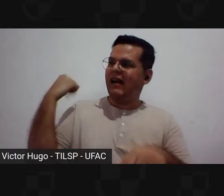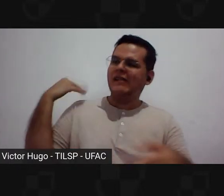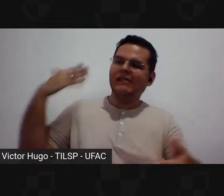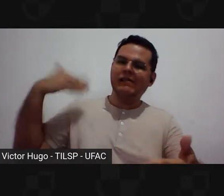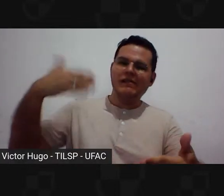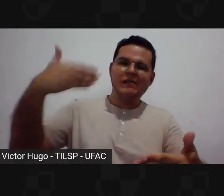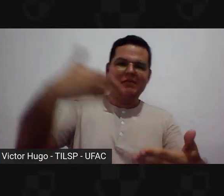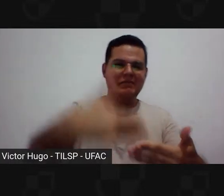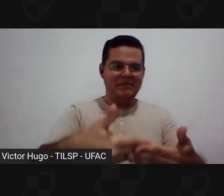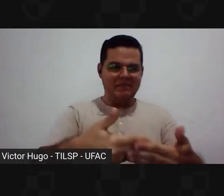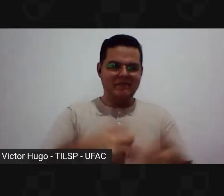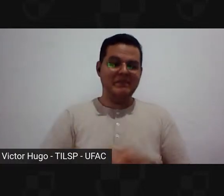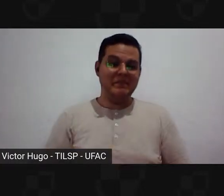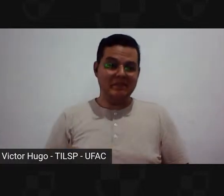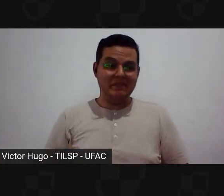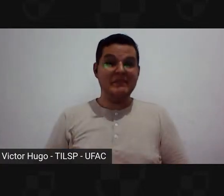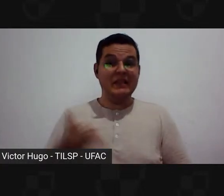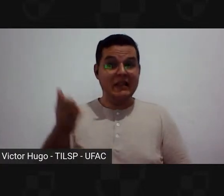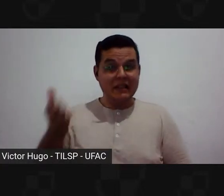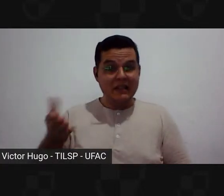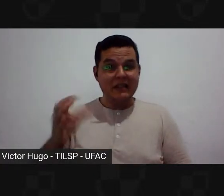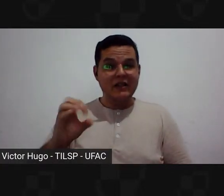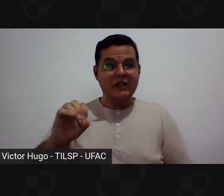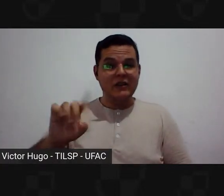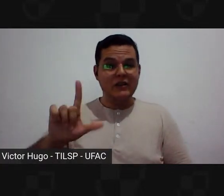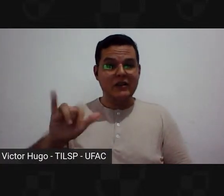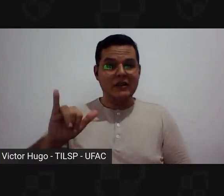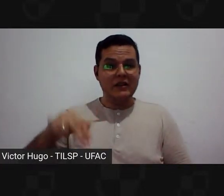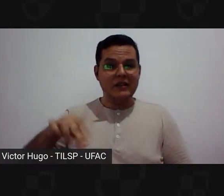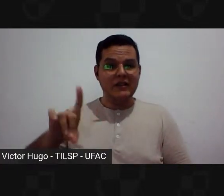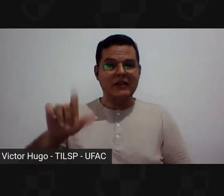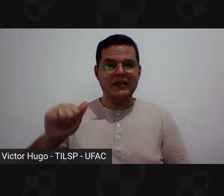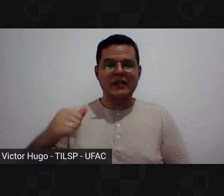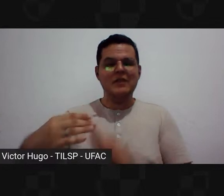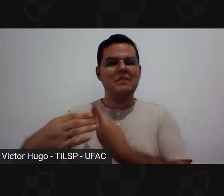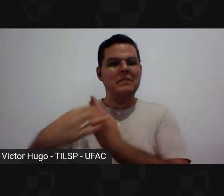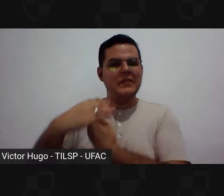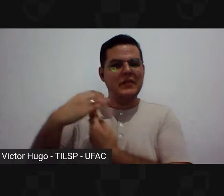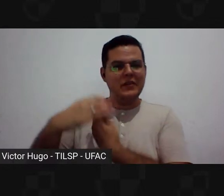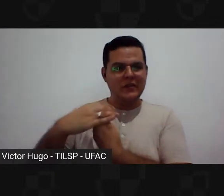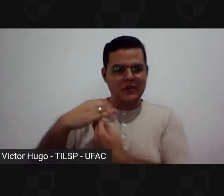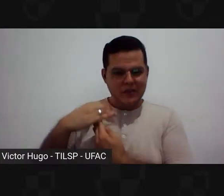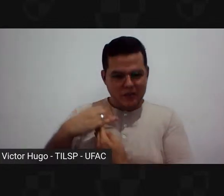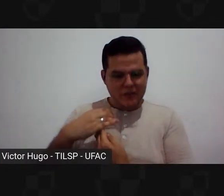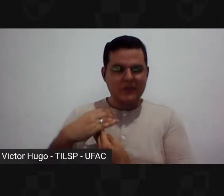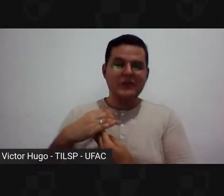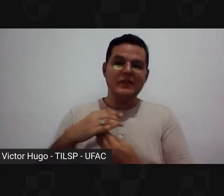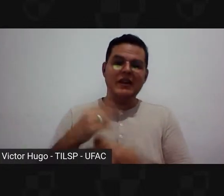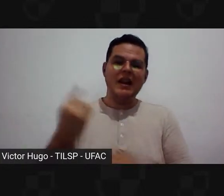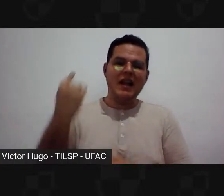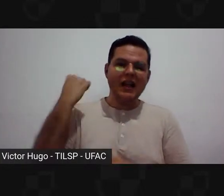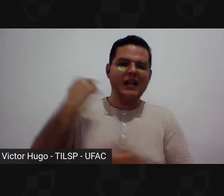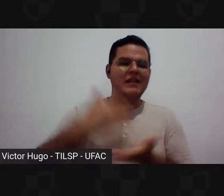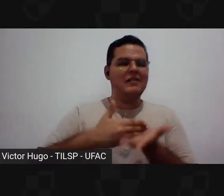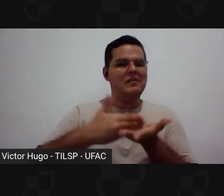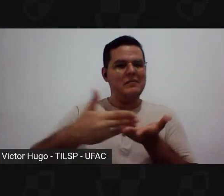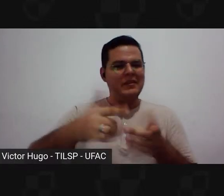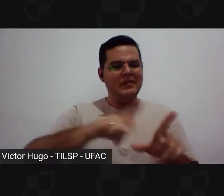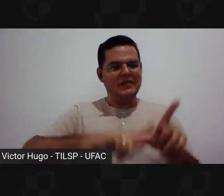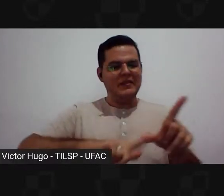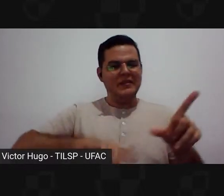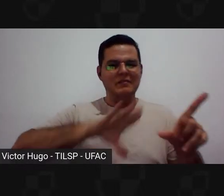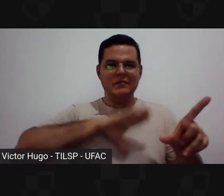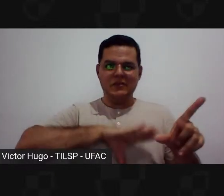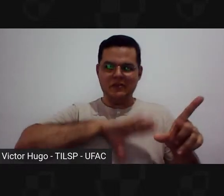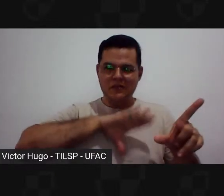foi minha orientadora desde os primeiros períodos do curso de letras português, logo no início